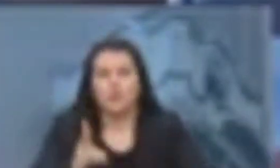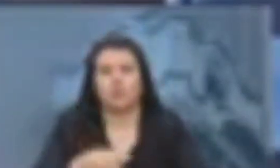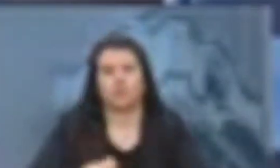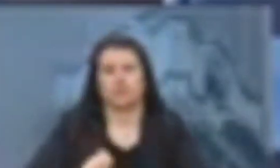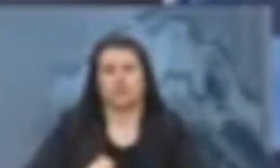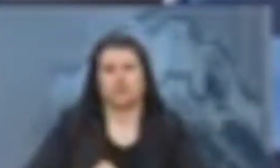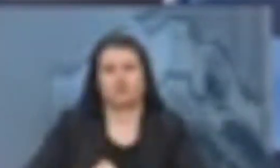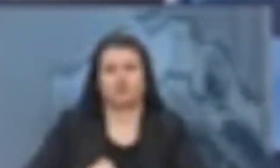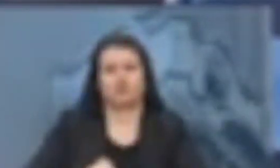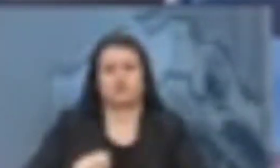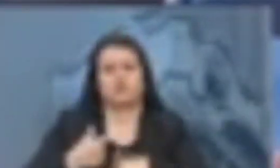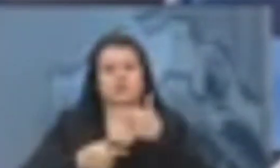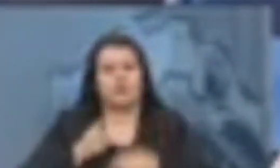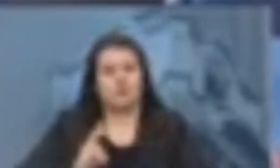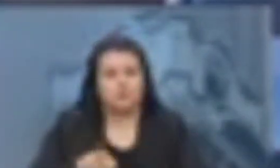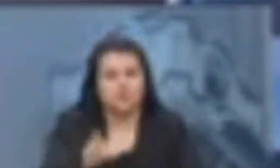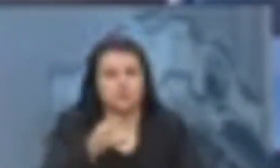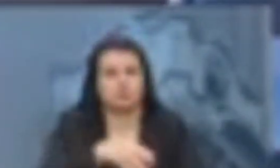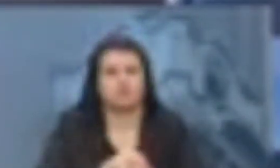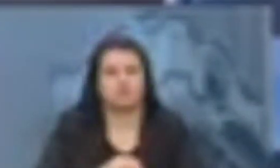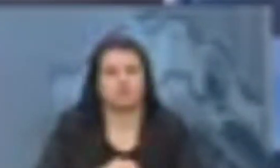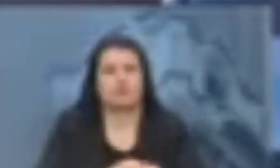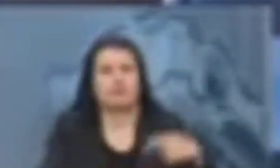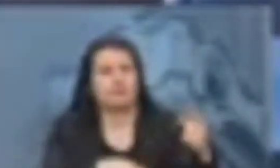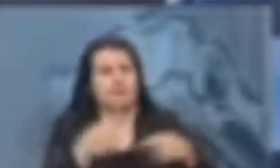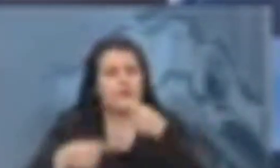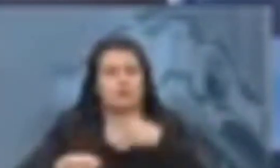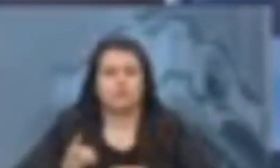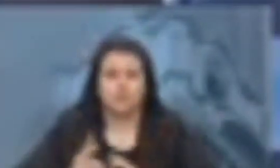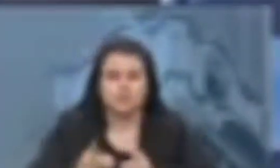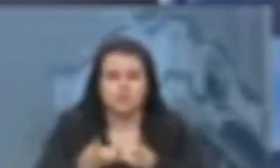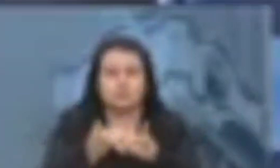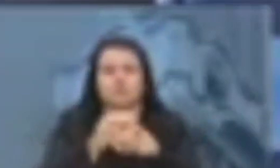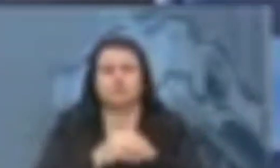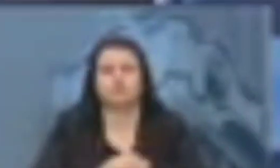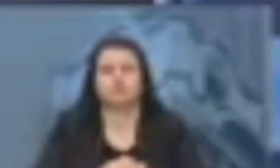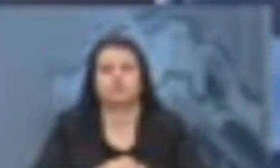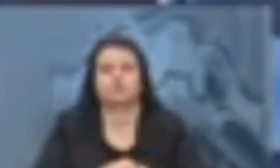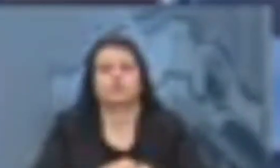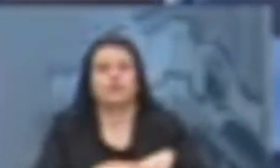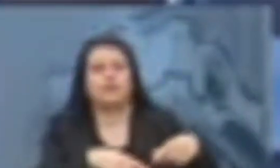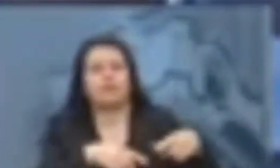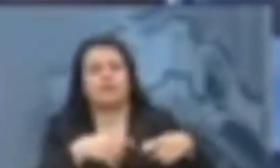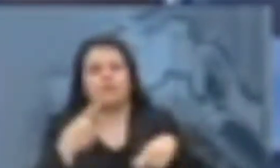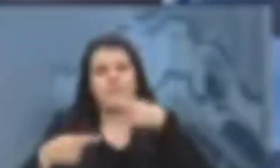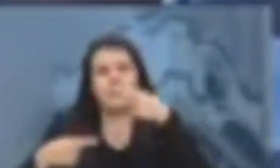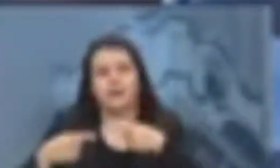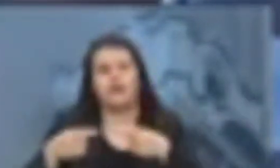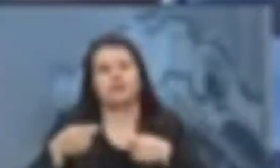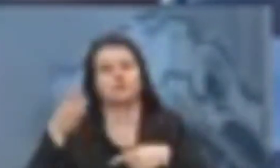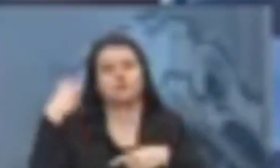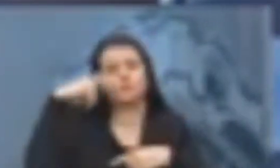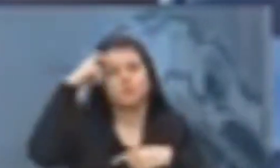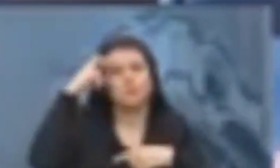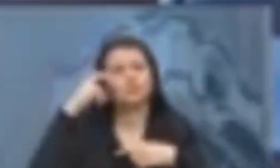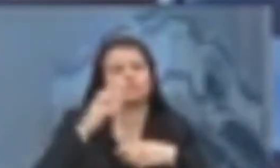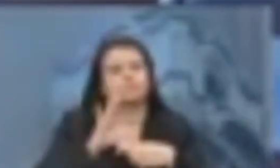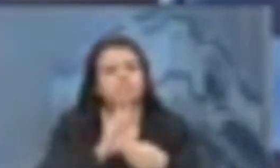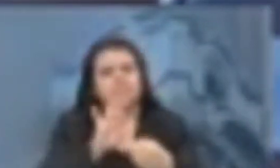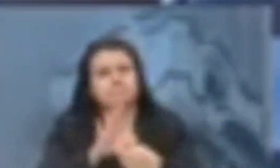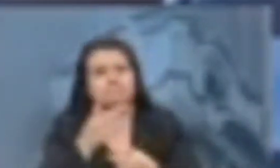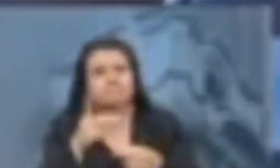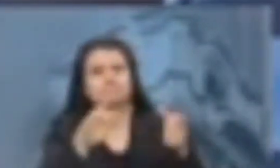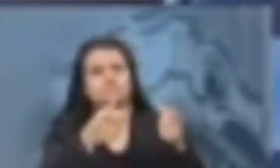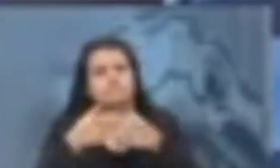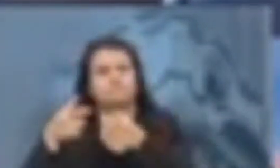continuarem fazendo o debate, continuarem trazendo atividades culturais para os seus espaços estudantis, continuarem fazendo as suas